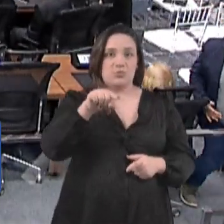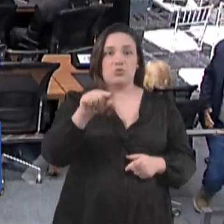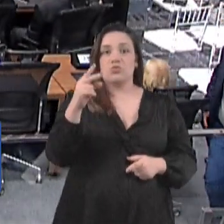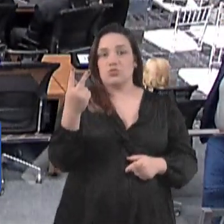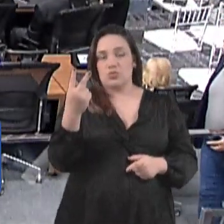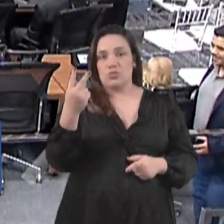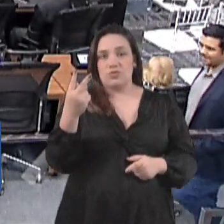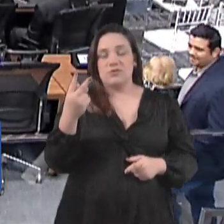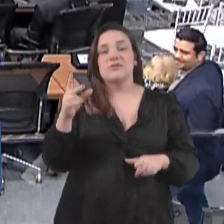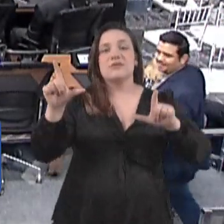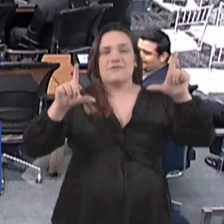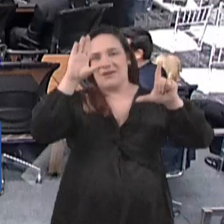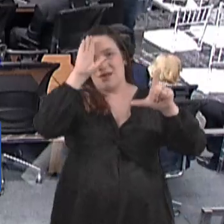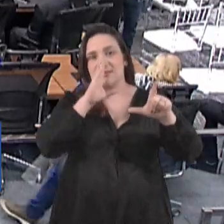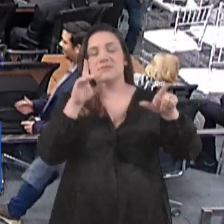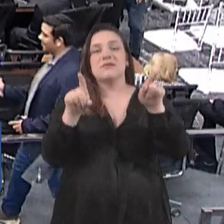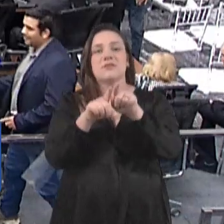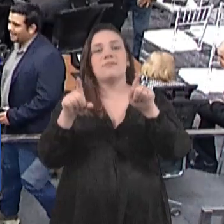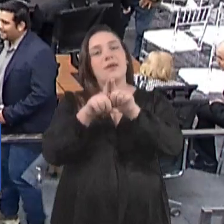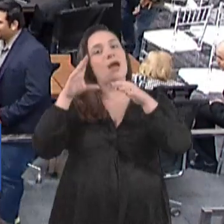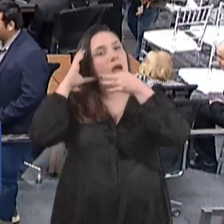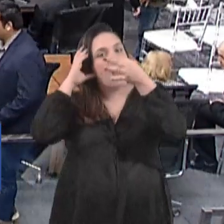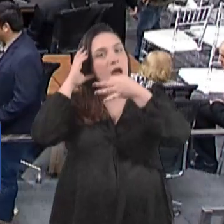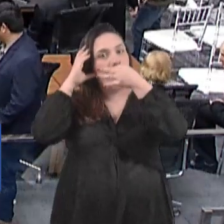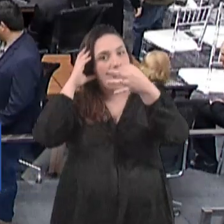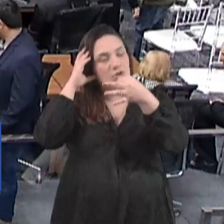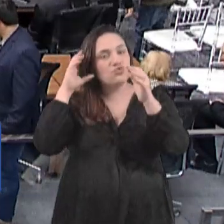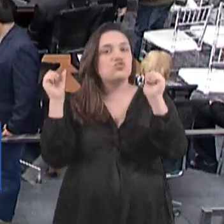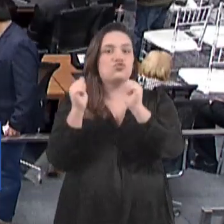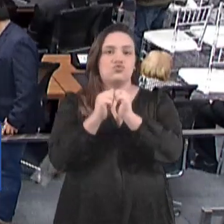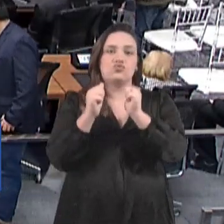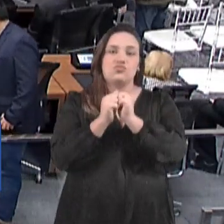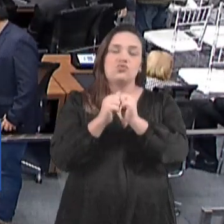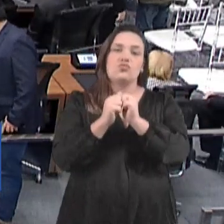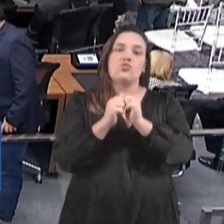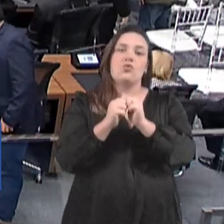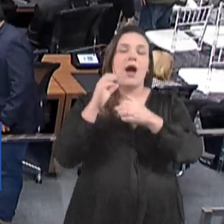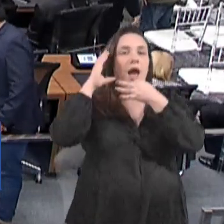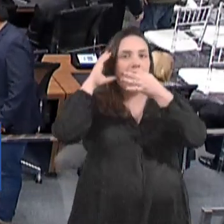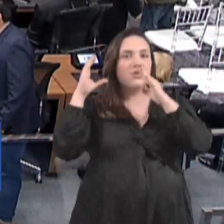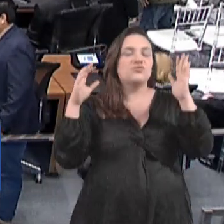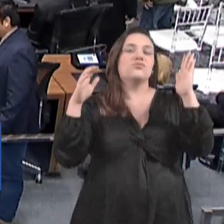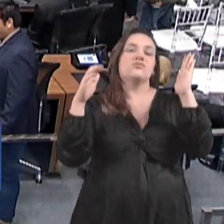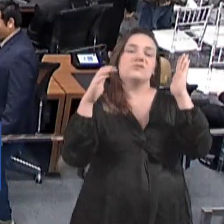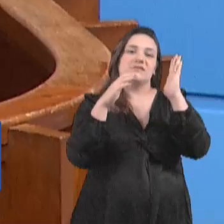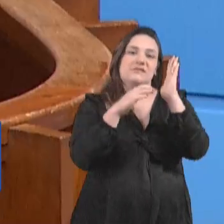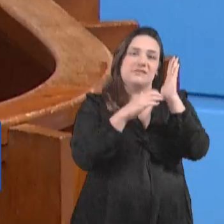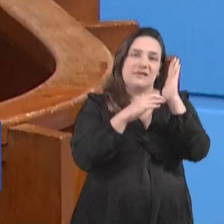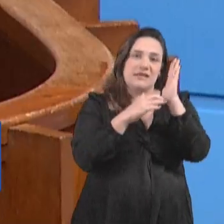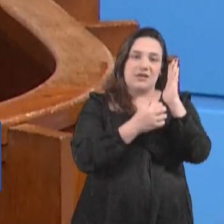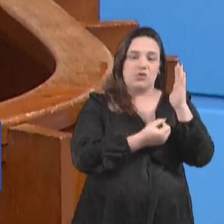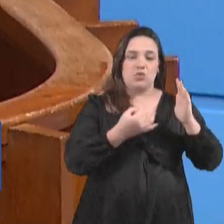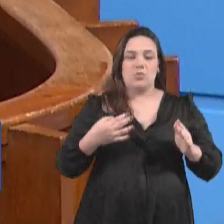TV Aberta e pela rádio Alemes conectada com a Rádio Senado na frequência